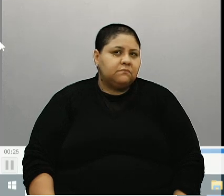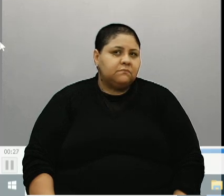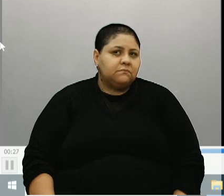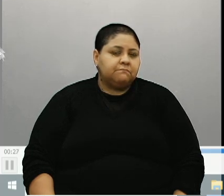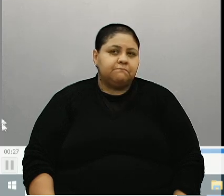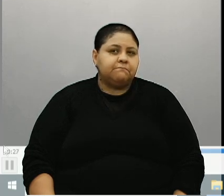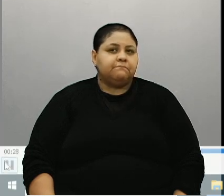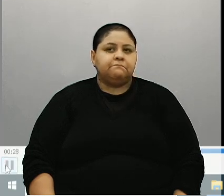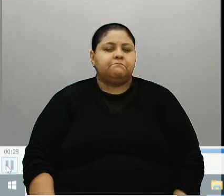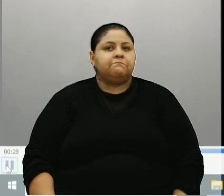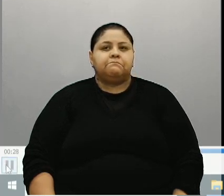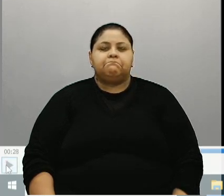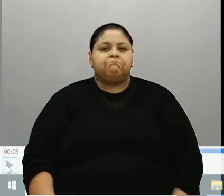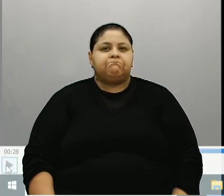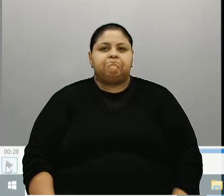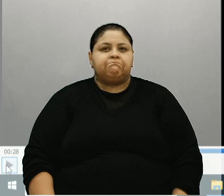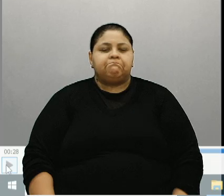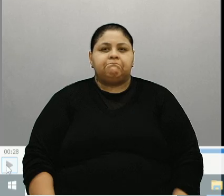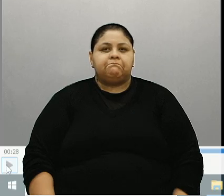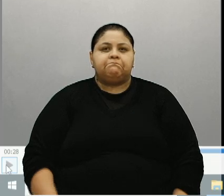aqui.